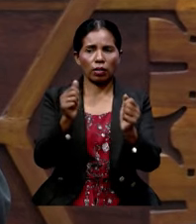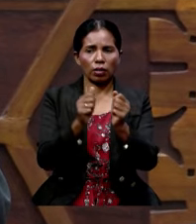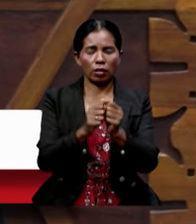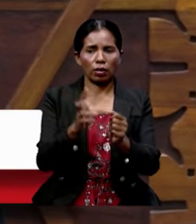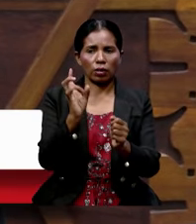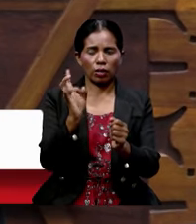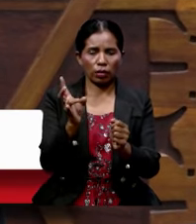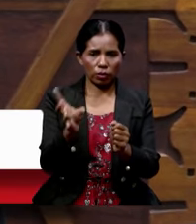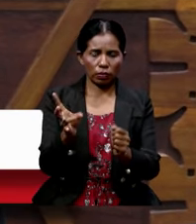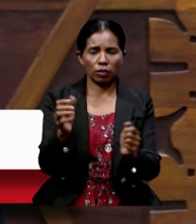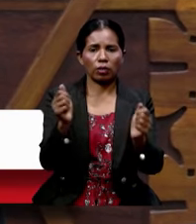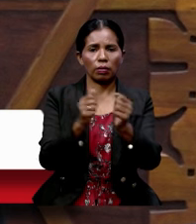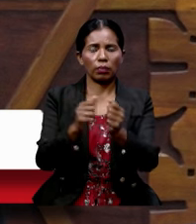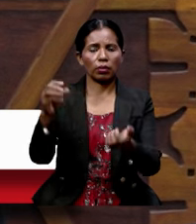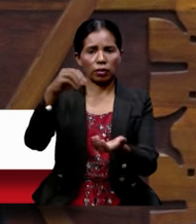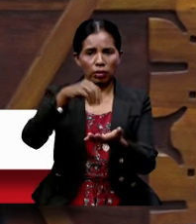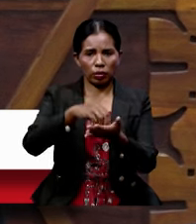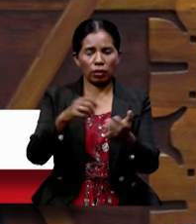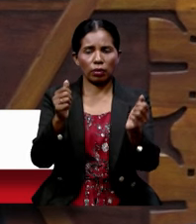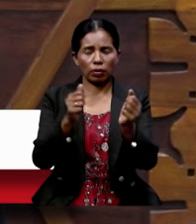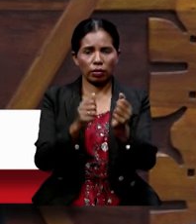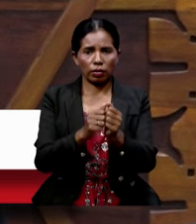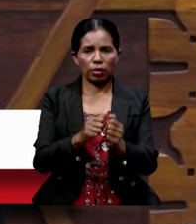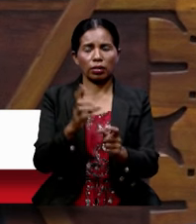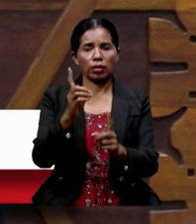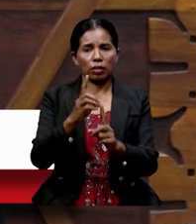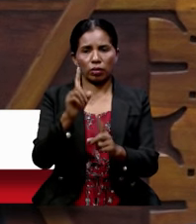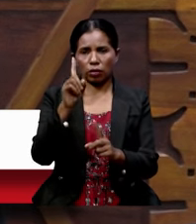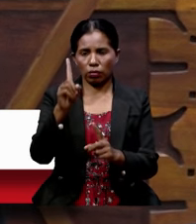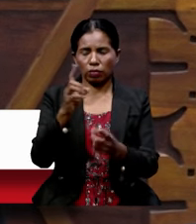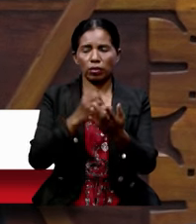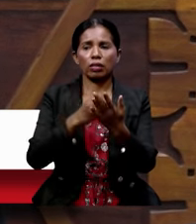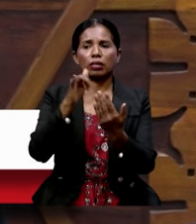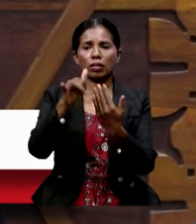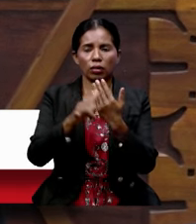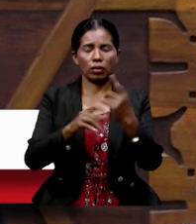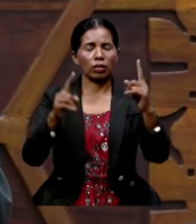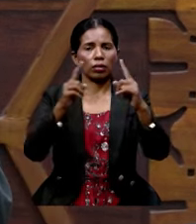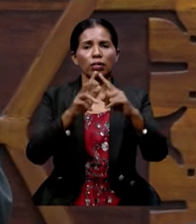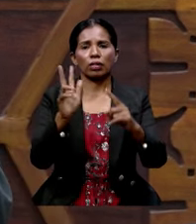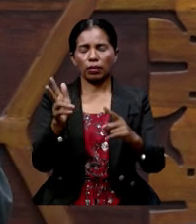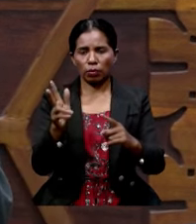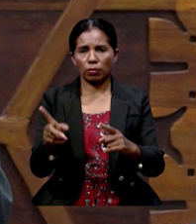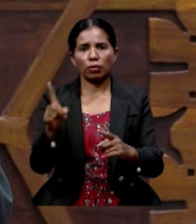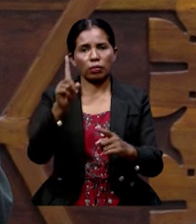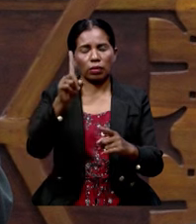nebe kobre periodo husi dia 1 de janeiro to 31 de março